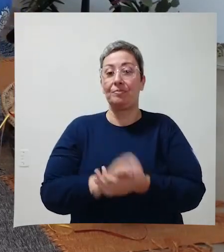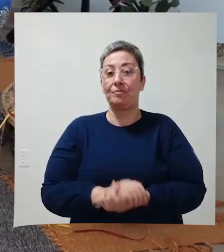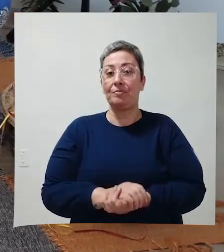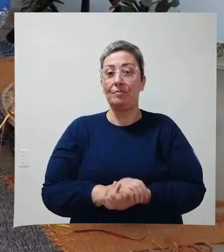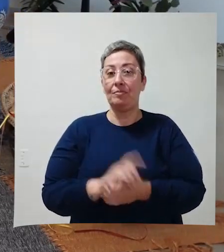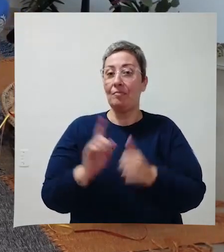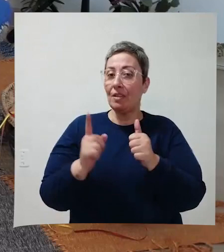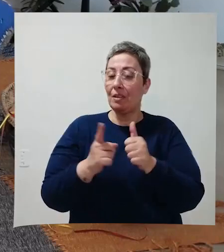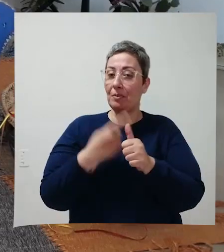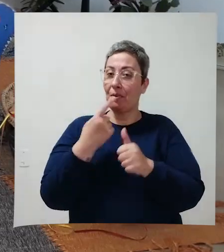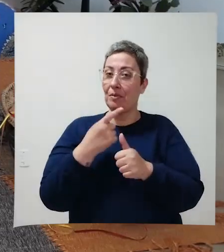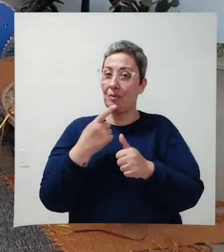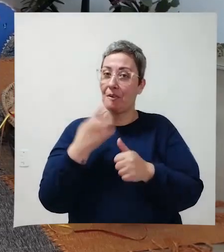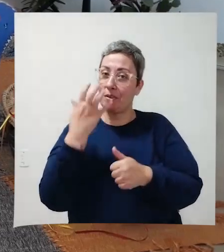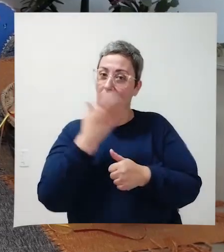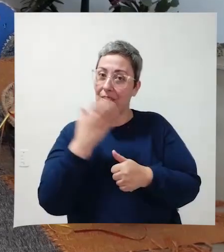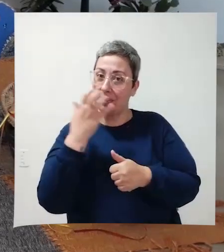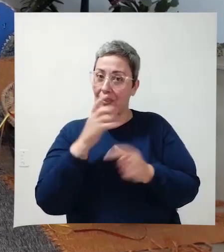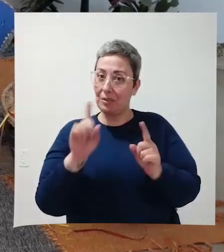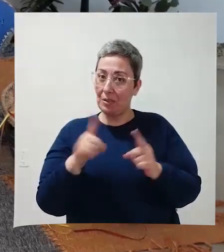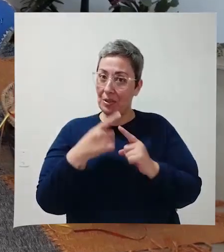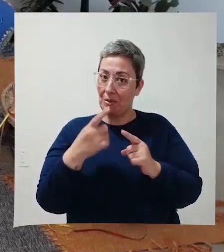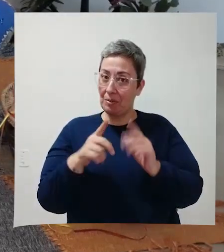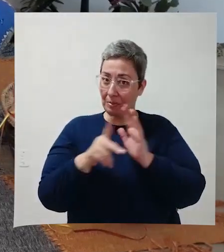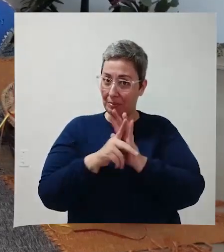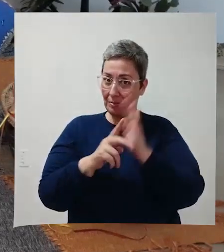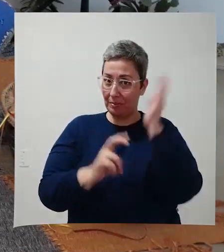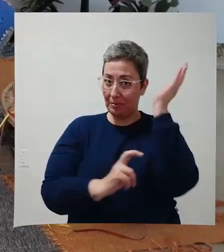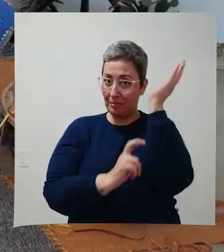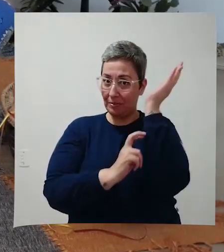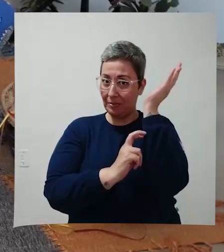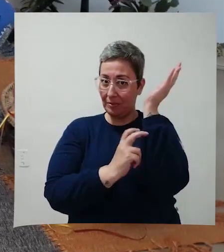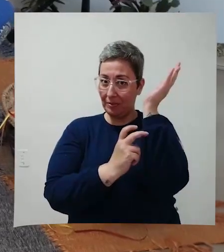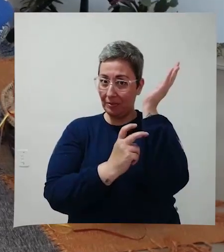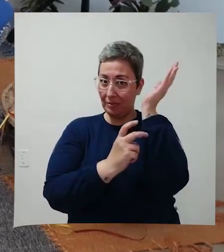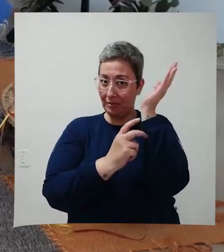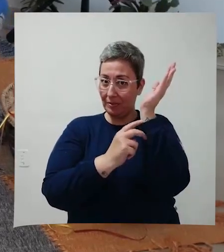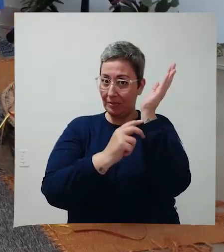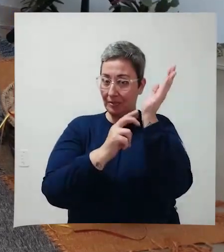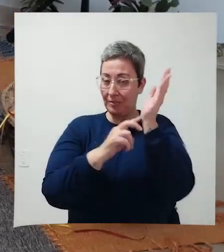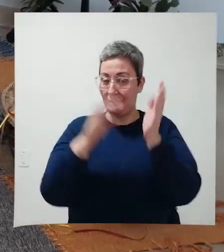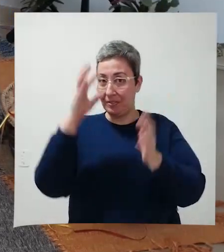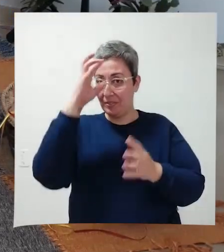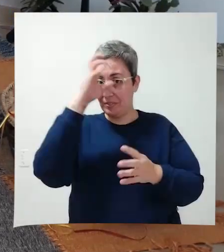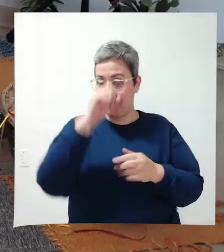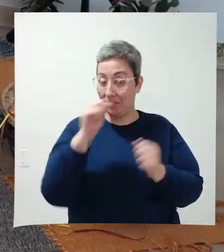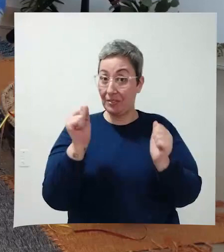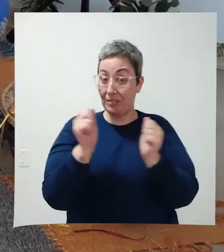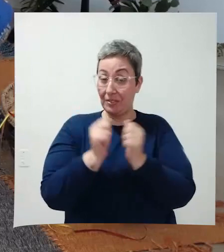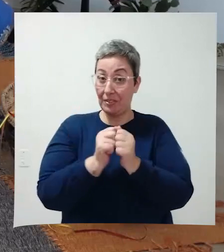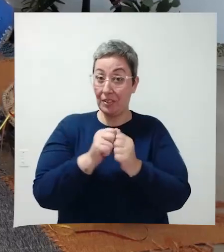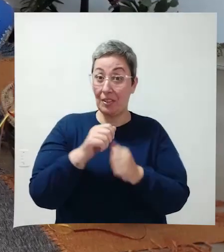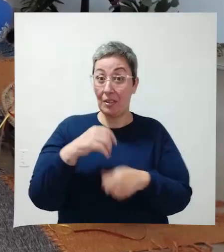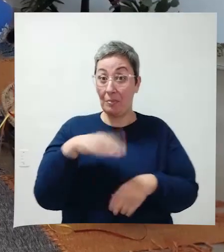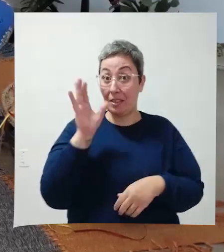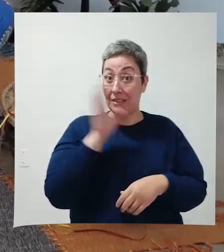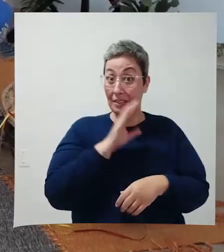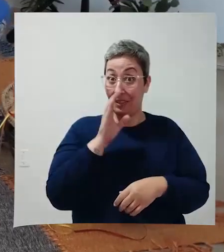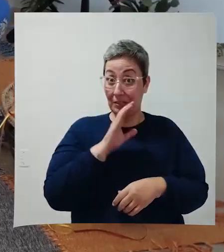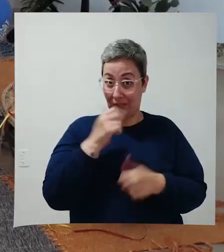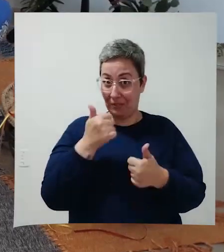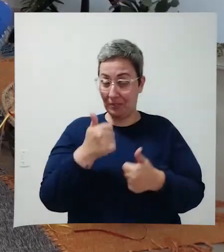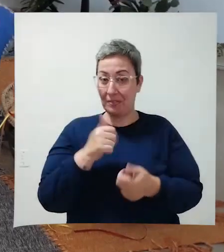juntos. Primeiro, vamos cantar uma música sobre o camaleão? Quero ver vocês aprenderem para no final cantar com a gente,